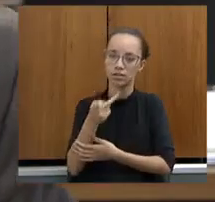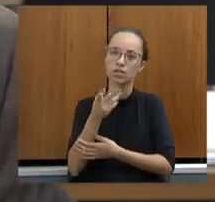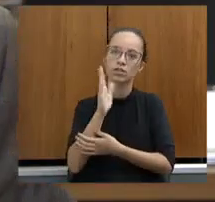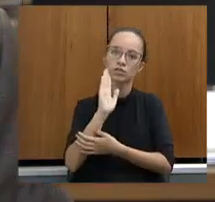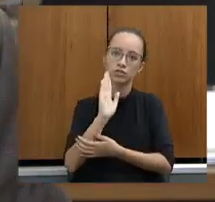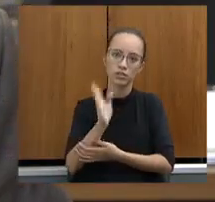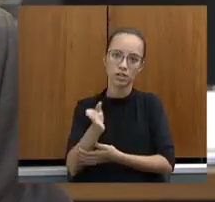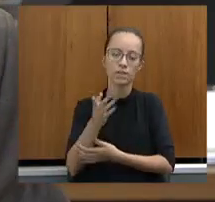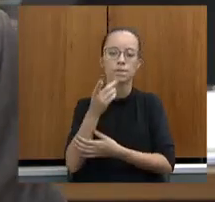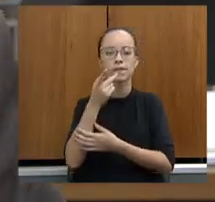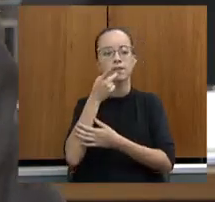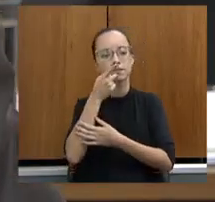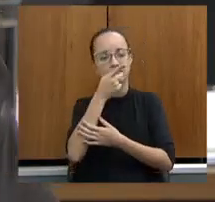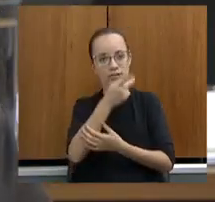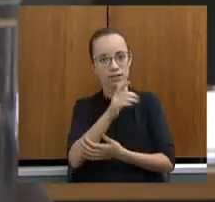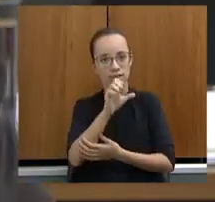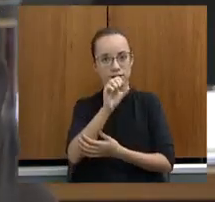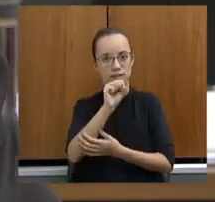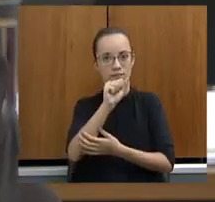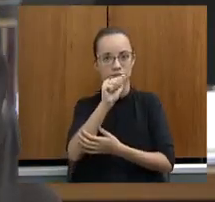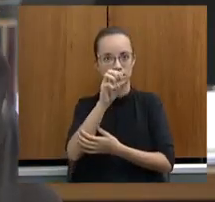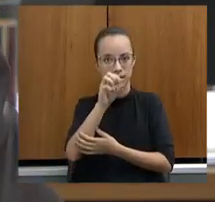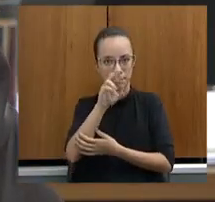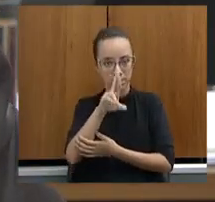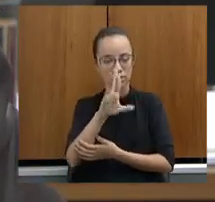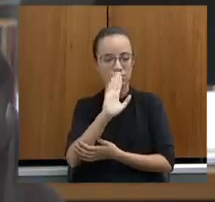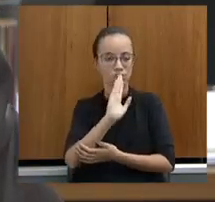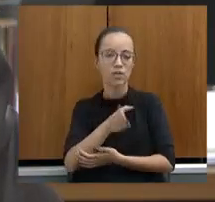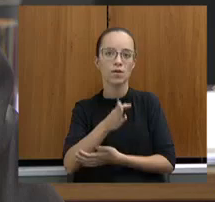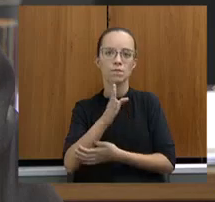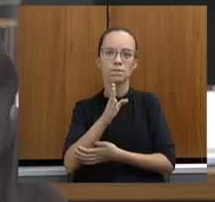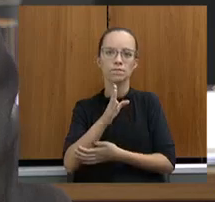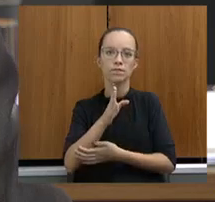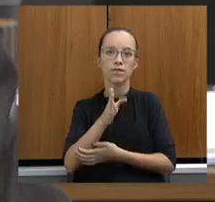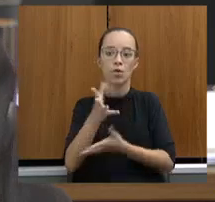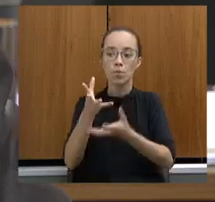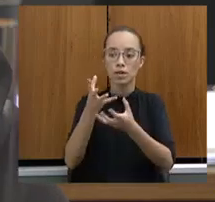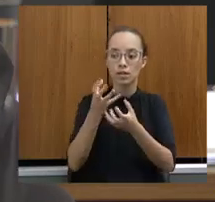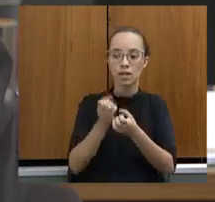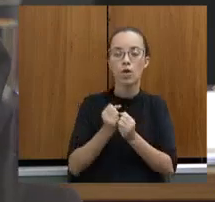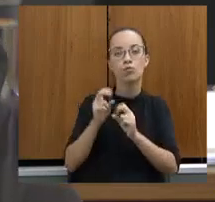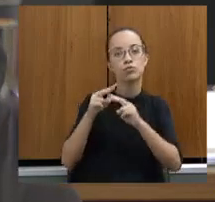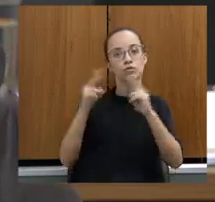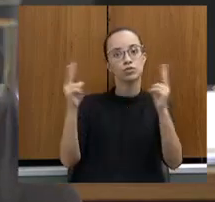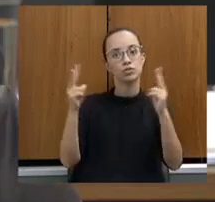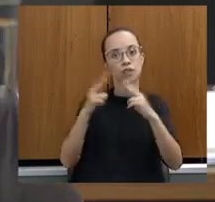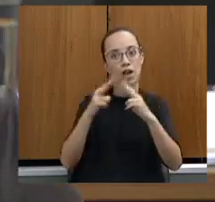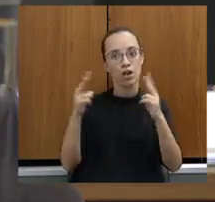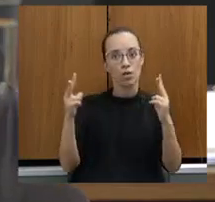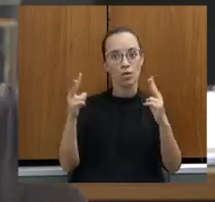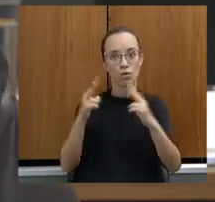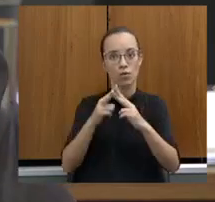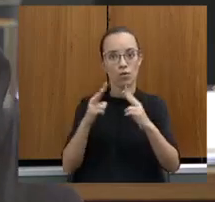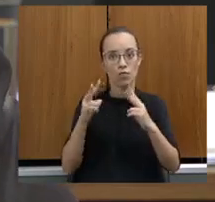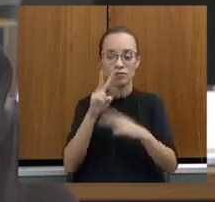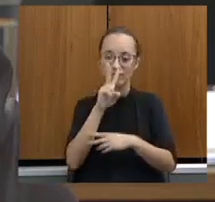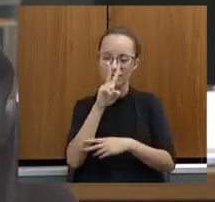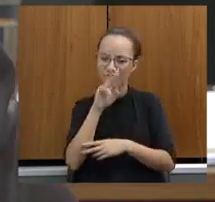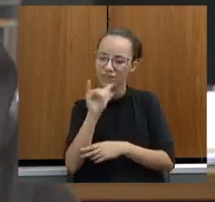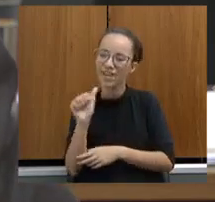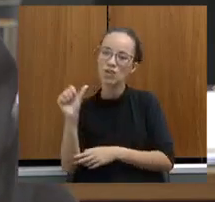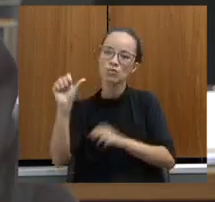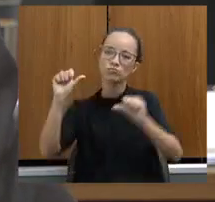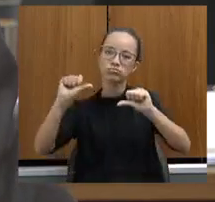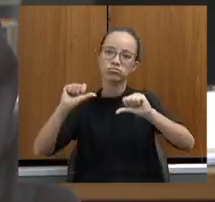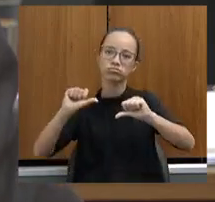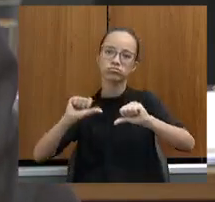secretário Igor é já falei isso para o Samir várias vezes esse plantão digital vai acabar de de azedar a